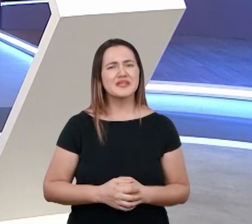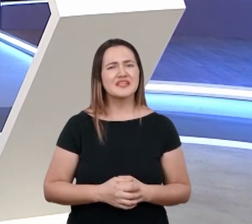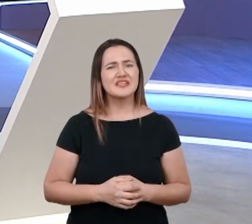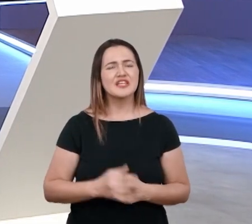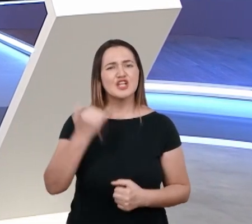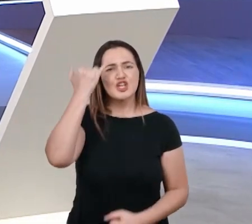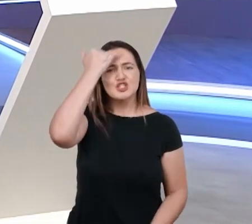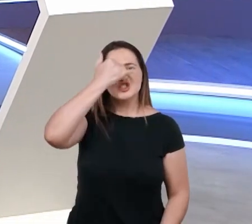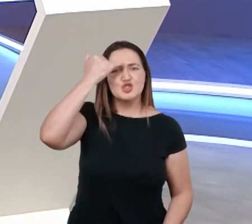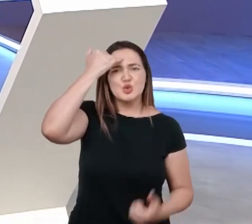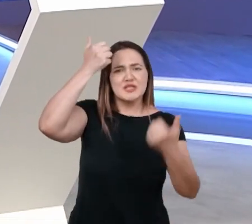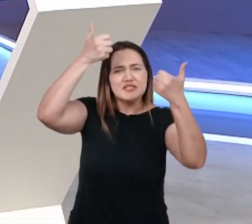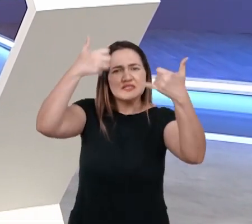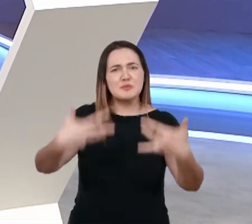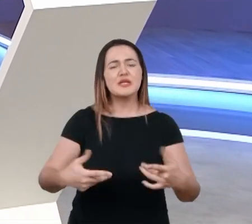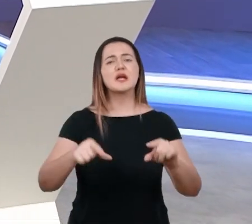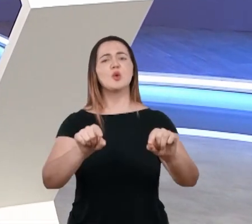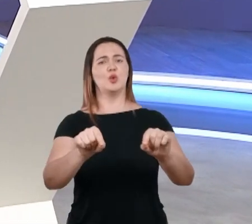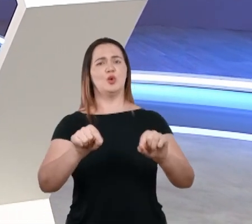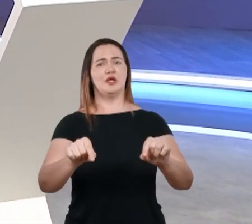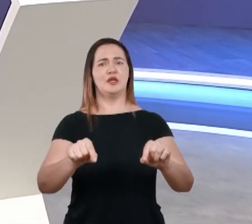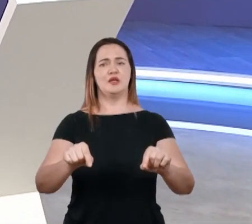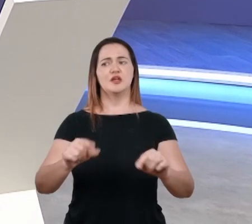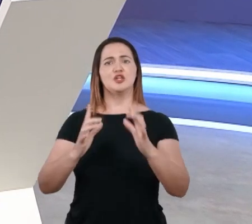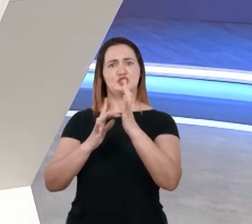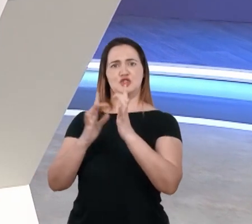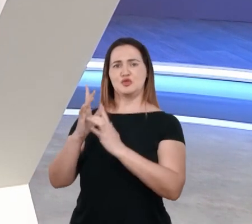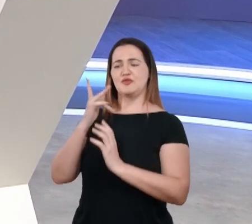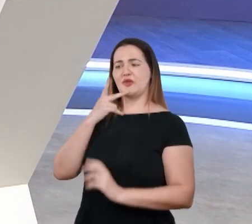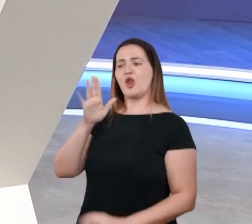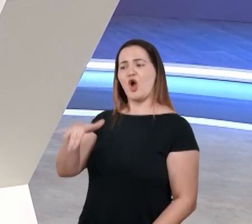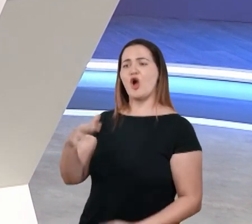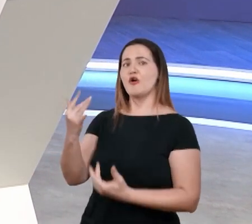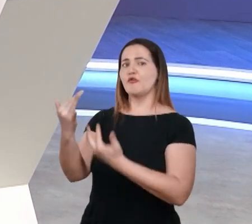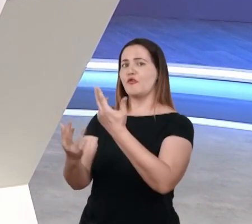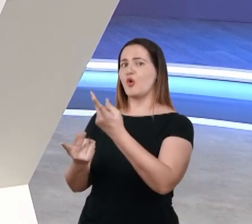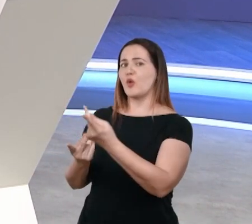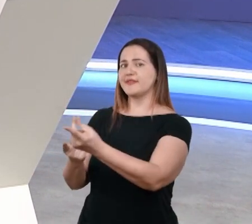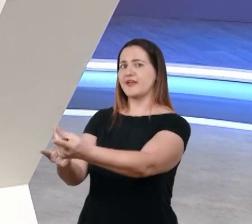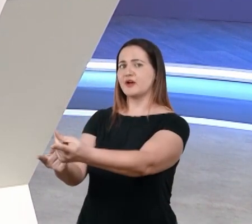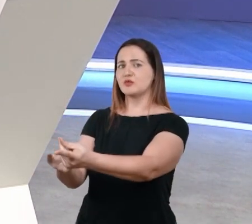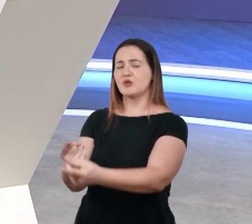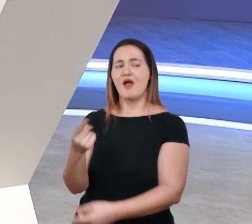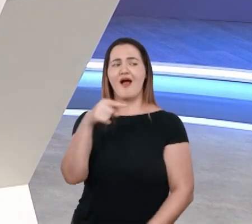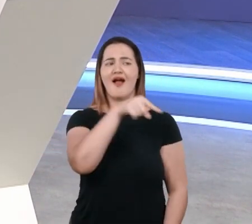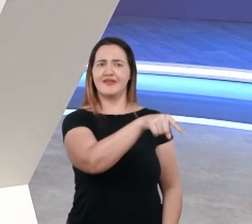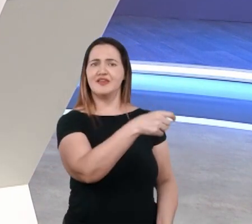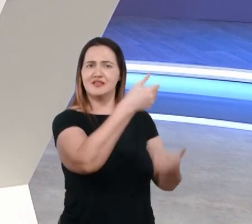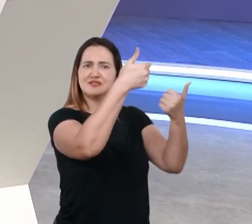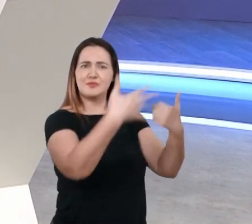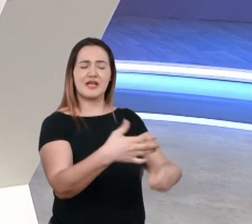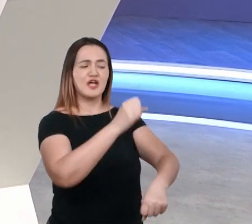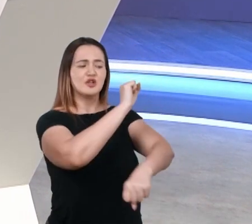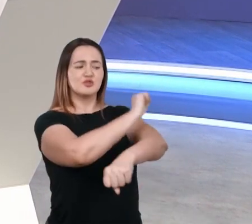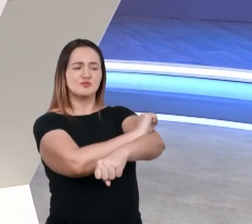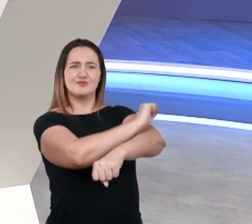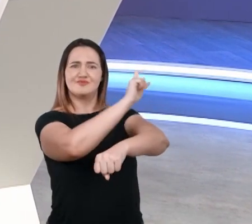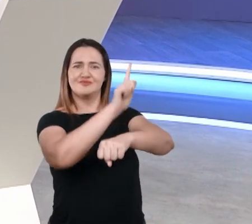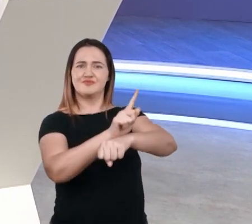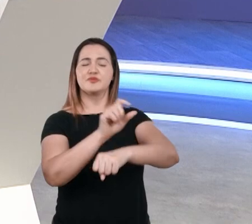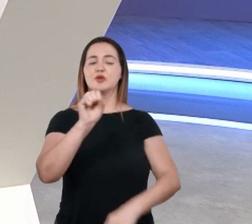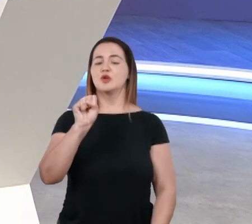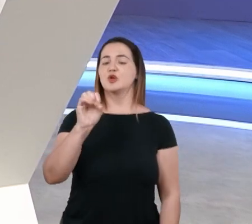capítulo 1, versículo 7, é a mesma expressão que Jesus usa lá em Mateus no capítulo 25, fogo eterno.